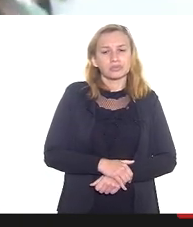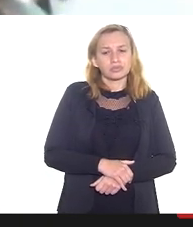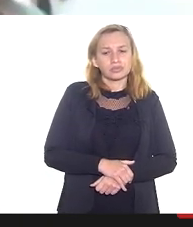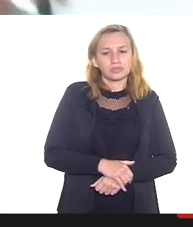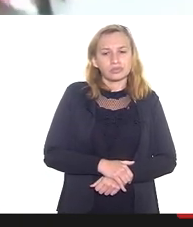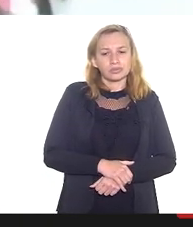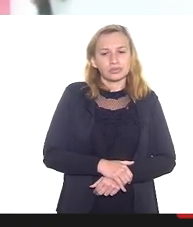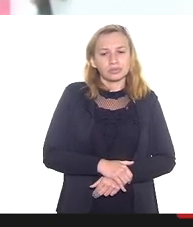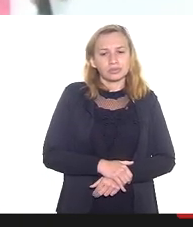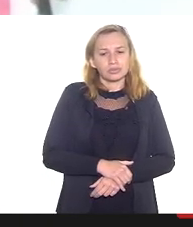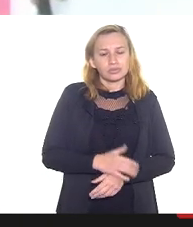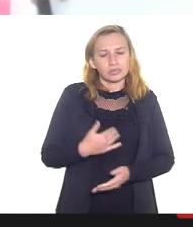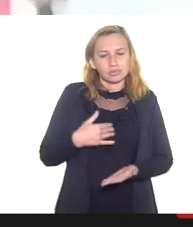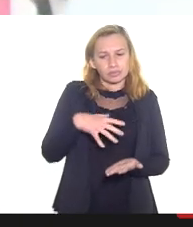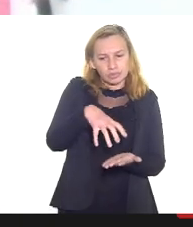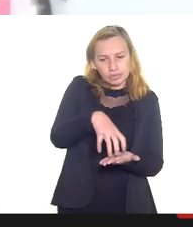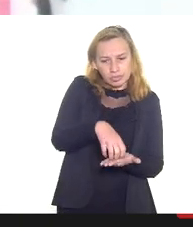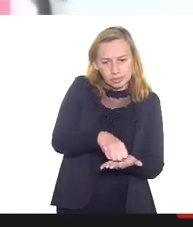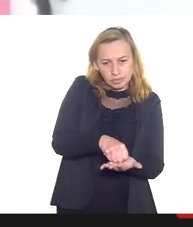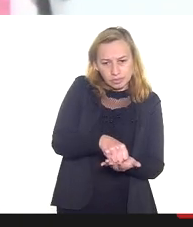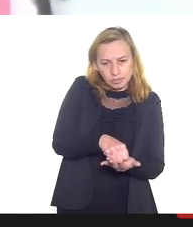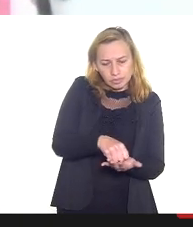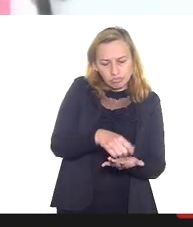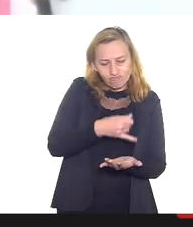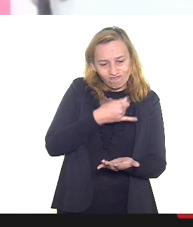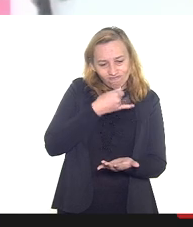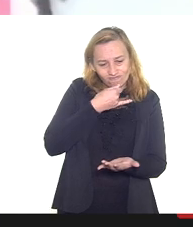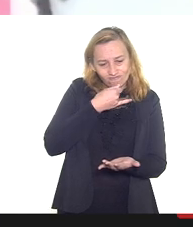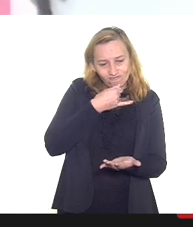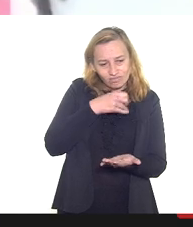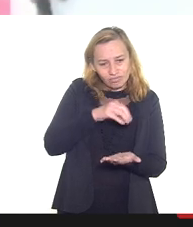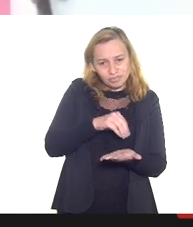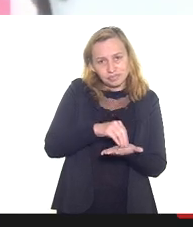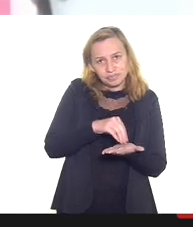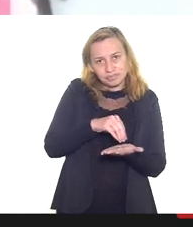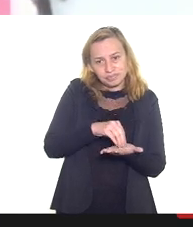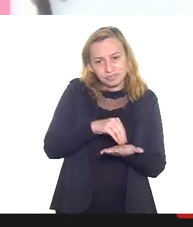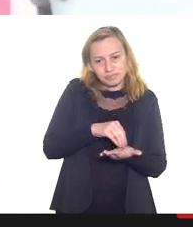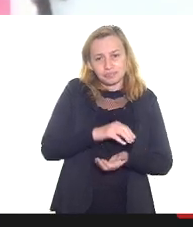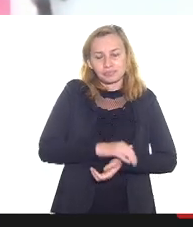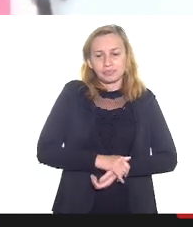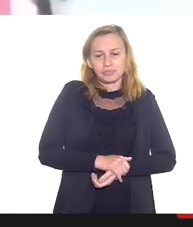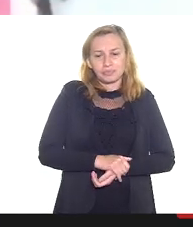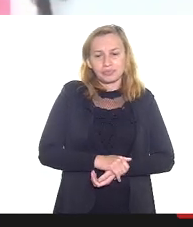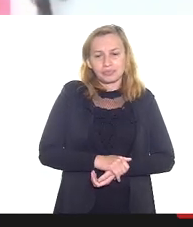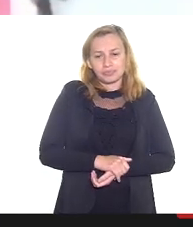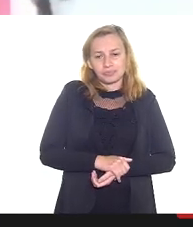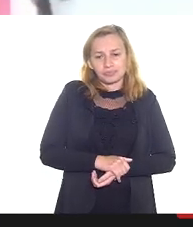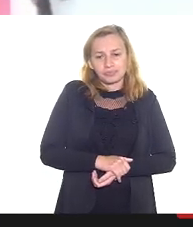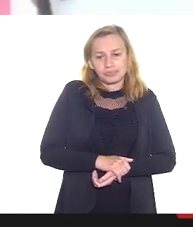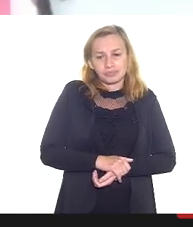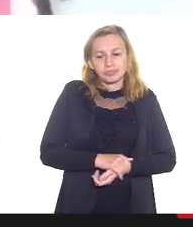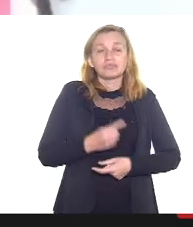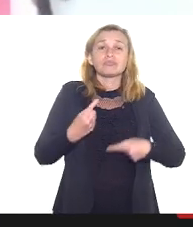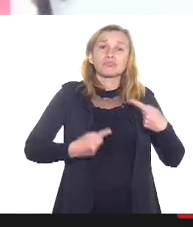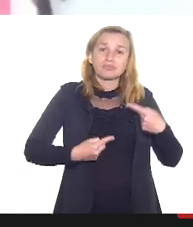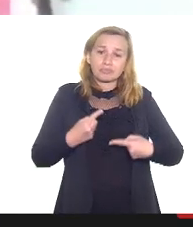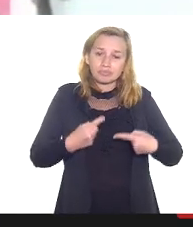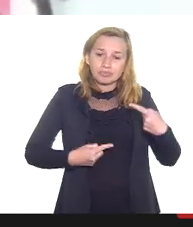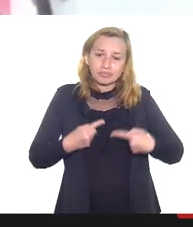o meu registro, o meu lamento pela falta premeditada de